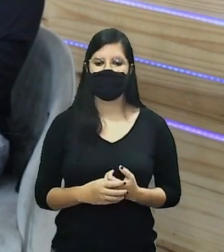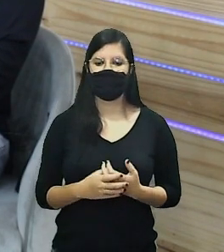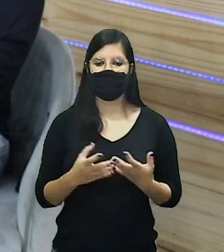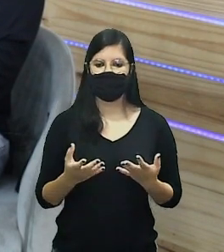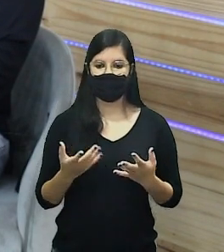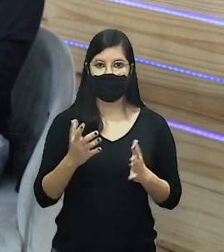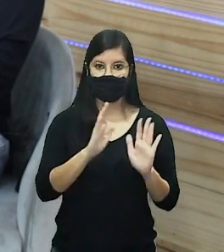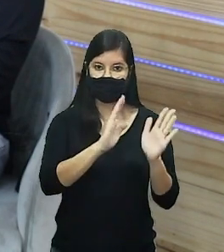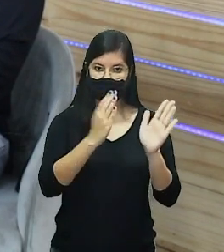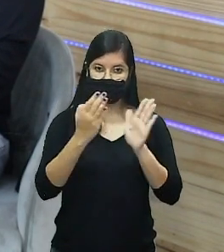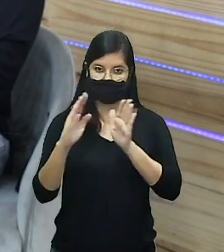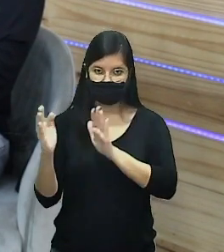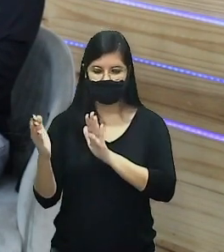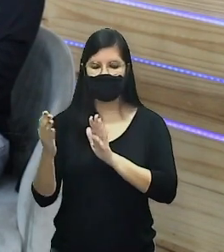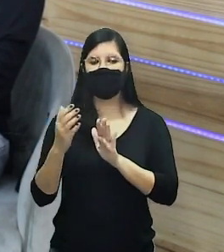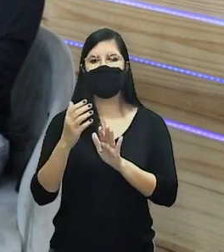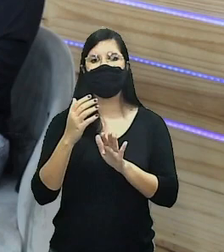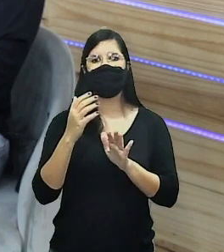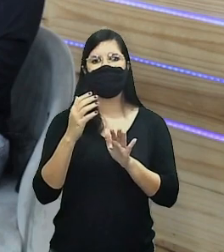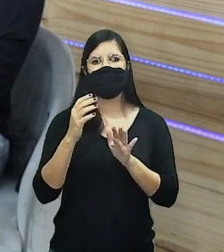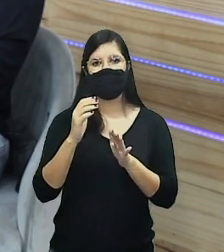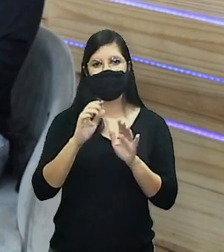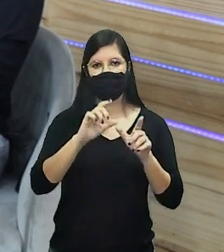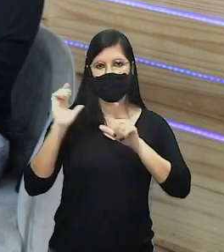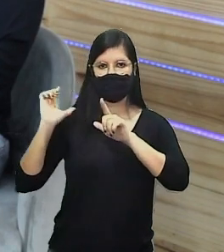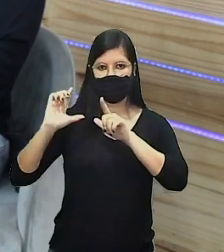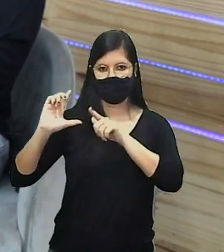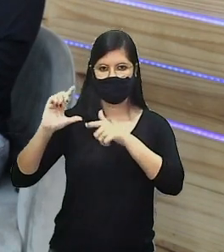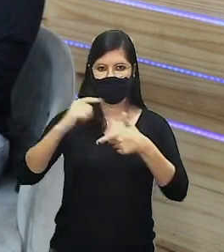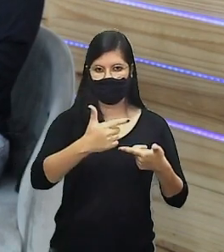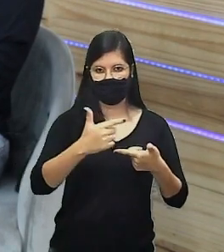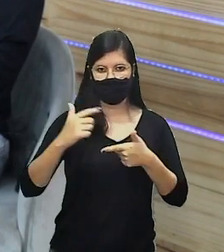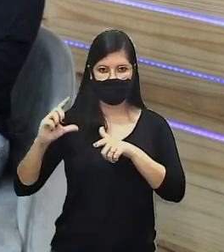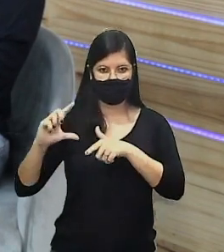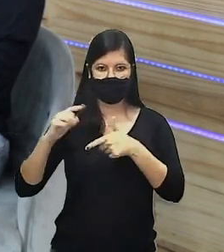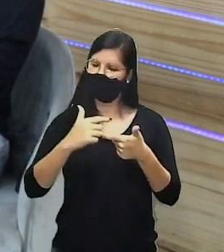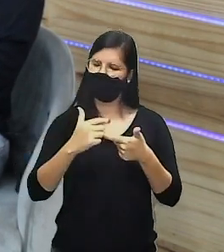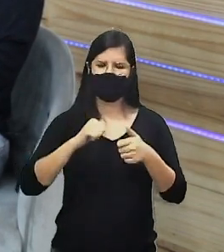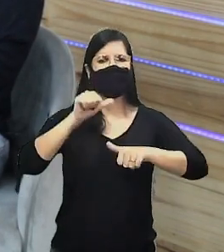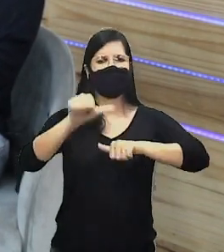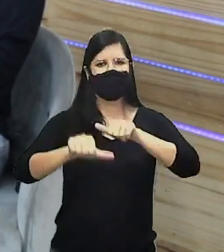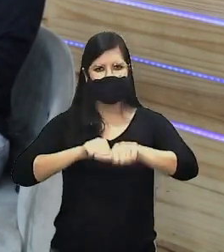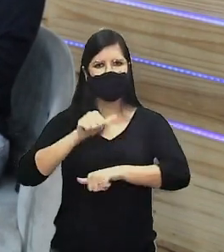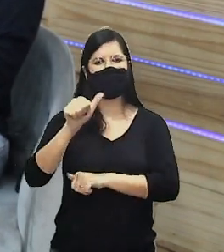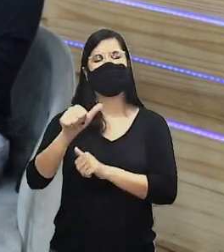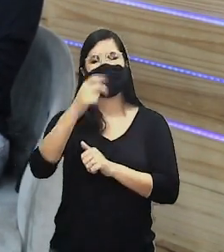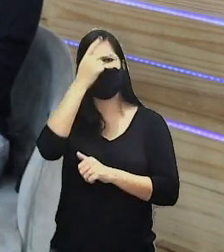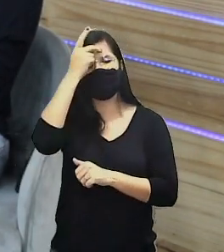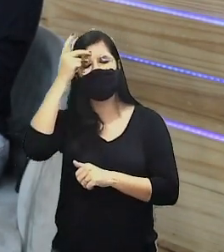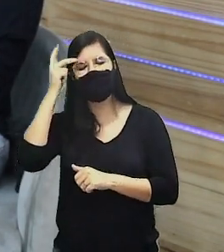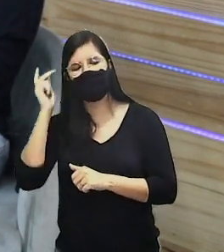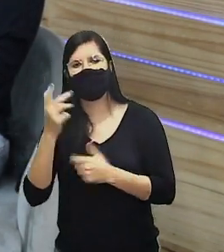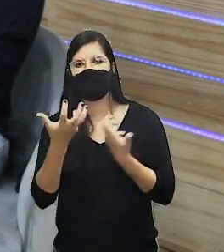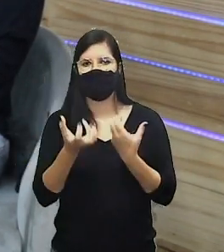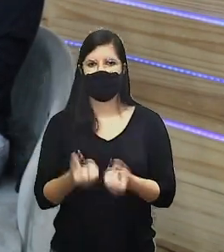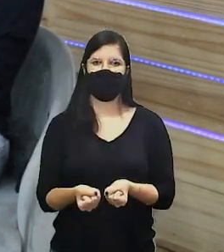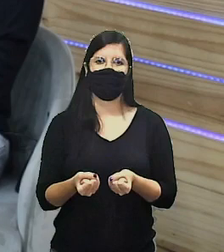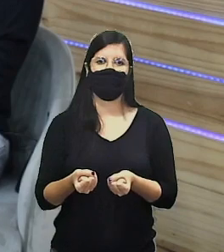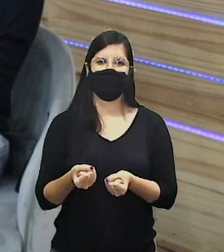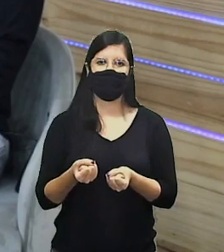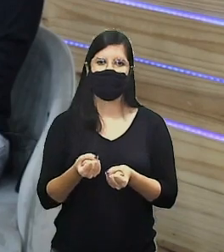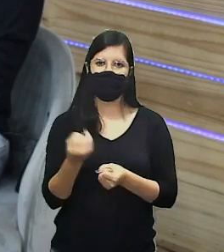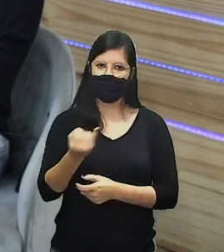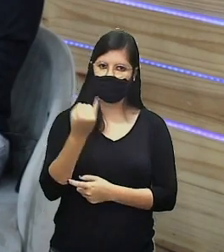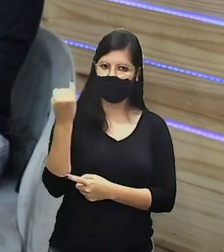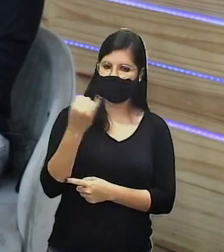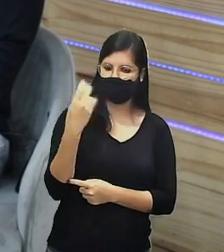quando a biblioteca ela deixa de ser aquela biblioteca tradicional, ela começa a considerar o usuário, ela começa a considerar a